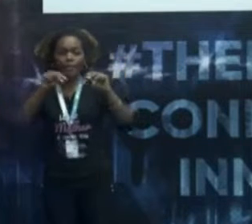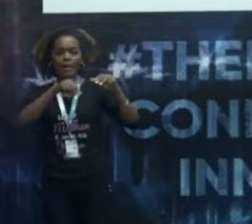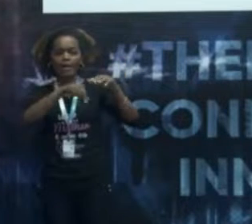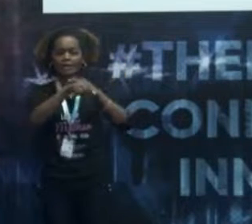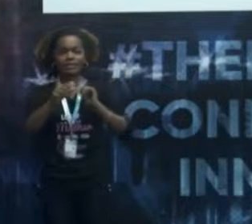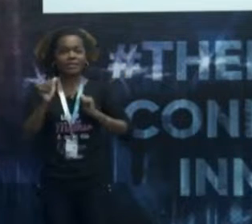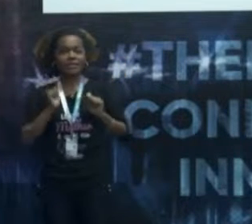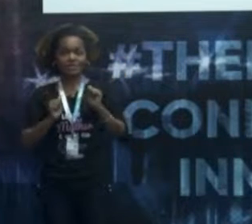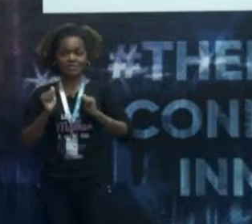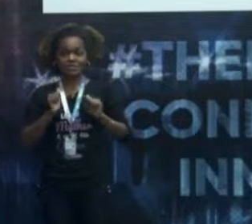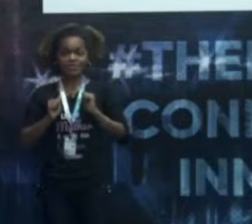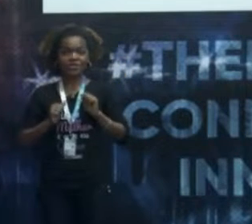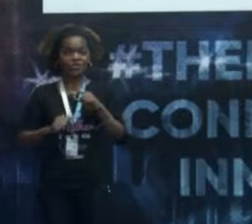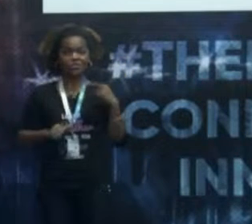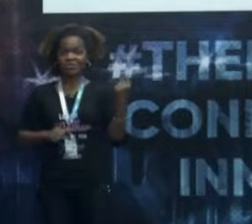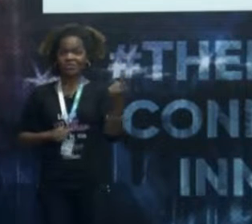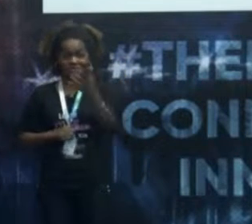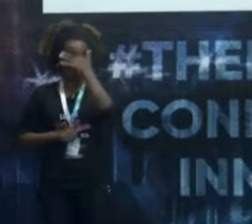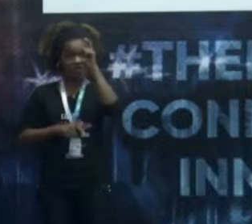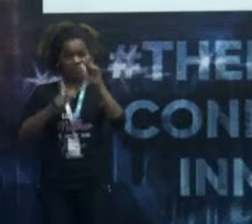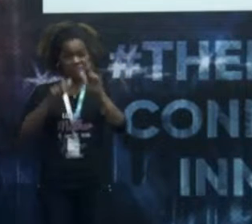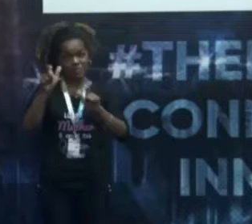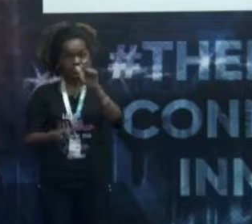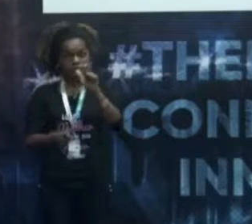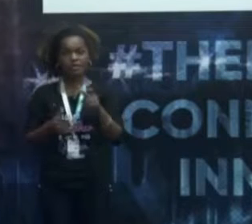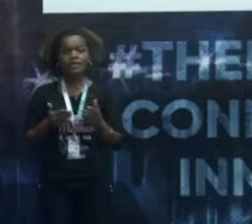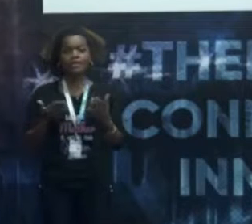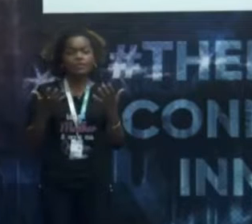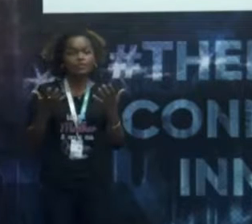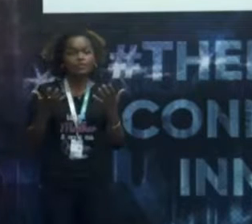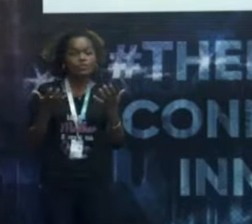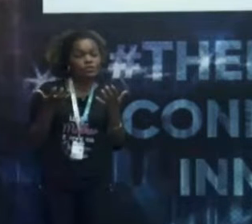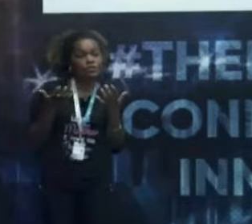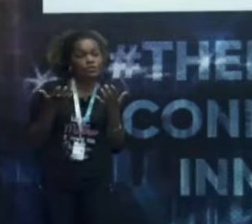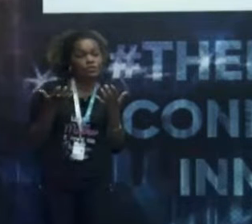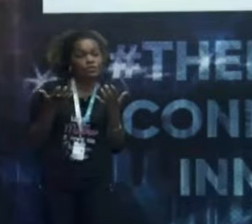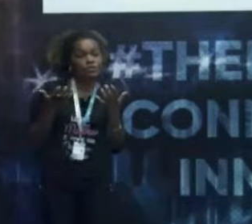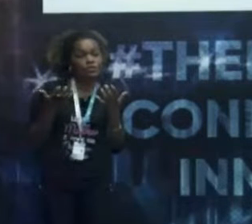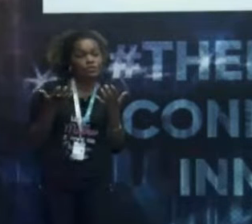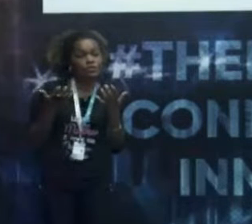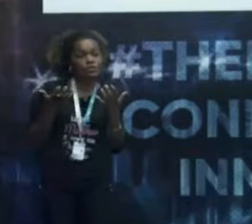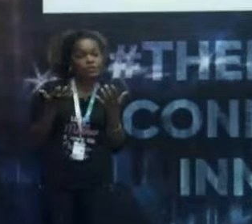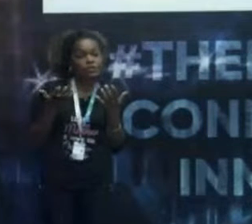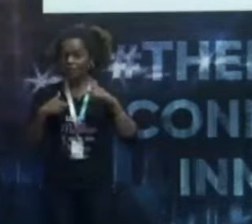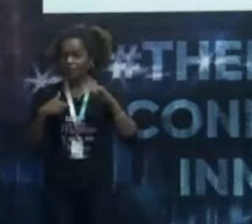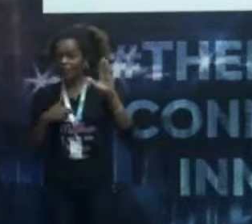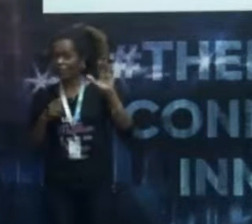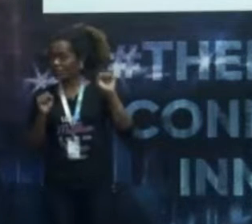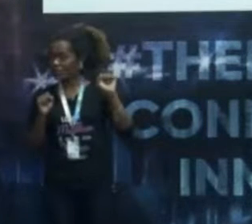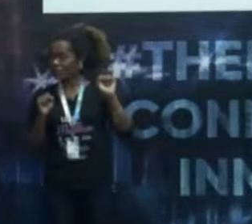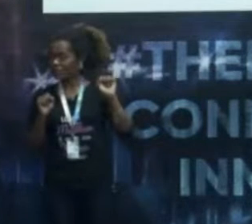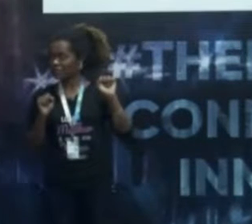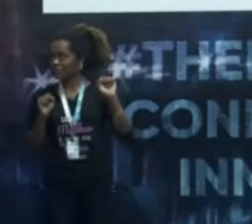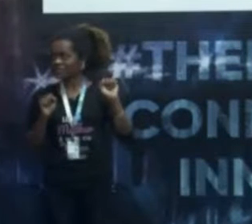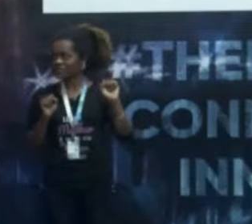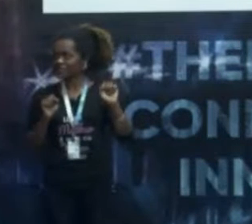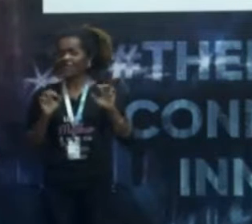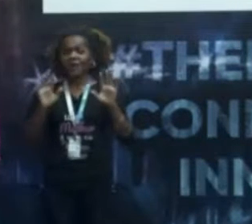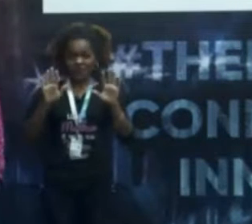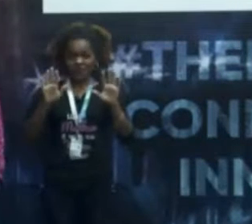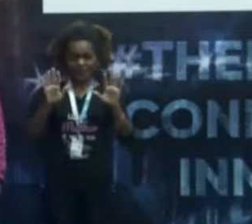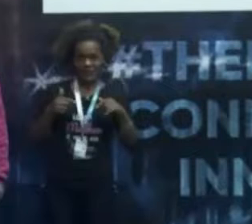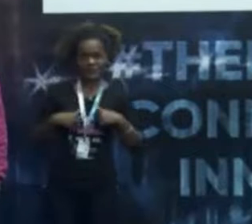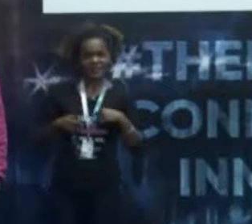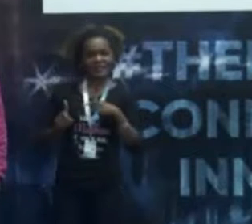muito ansiosa, né? Acho que todos nós. Então, a gente queria começar aqui... Posso eu? Sim, com certeza. Vamos